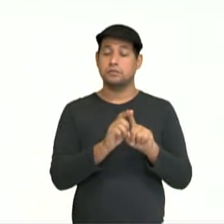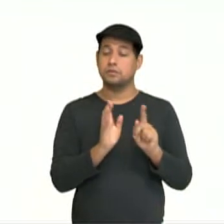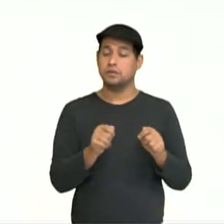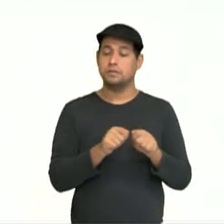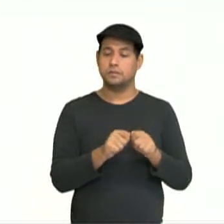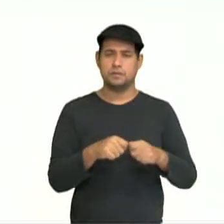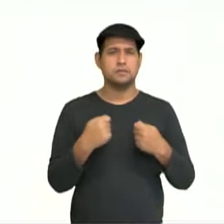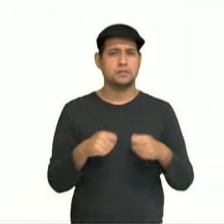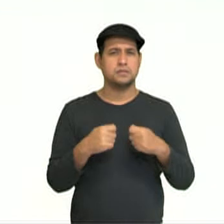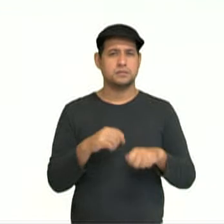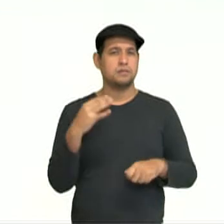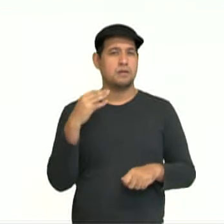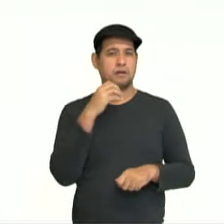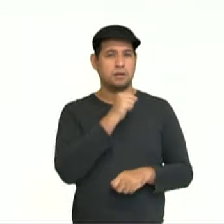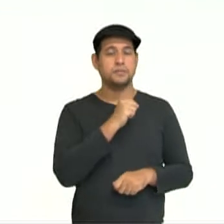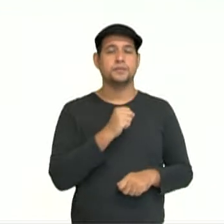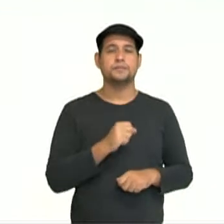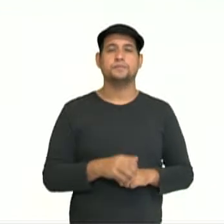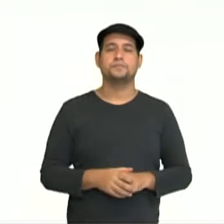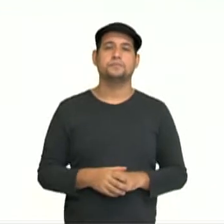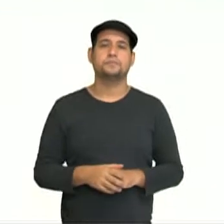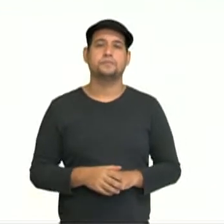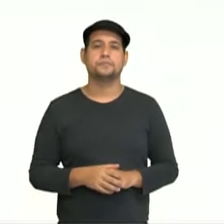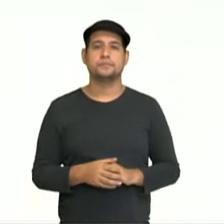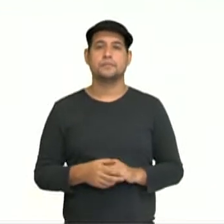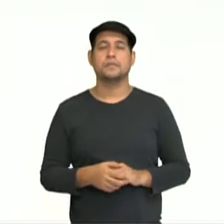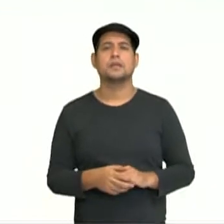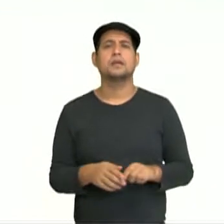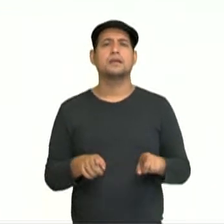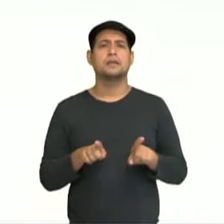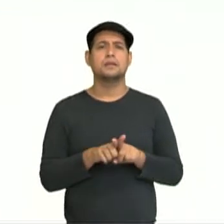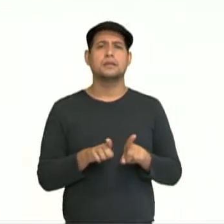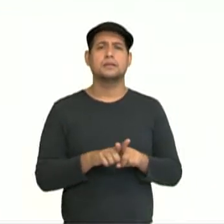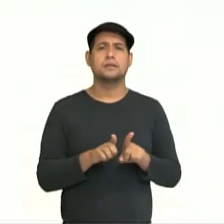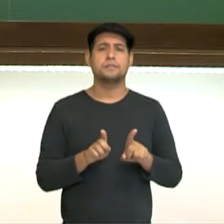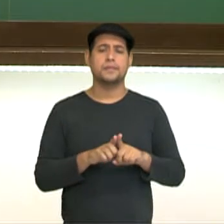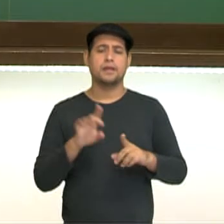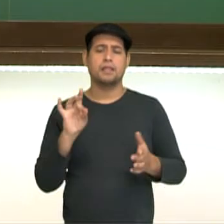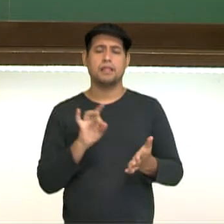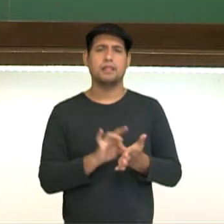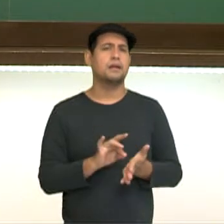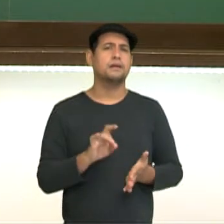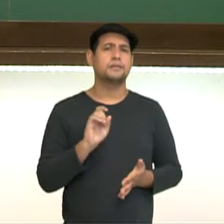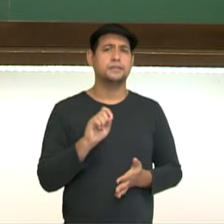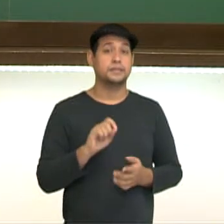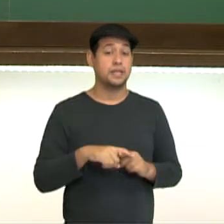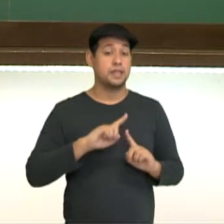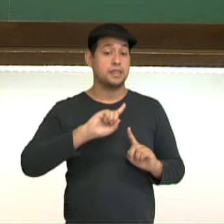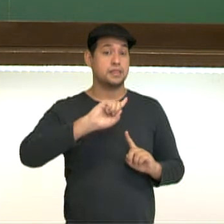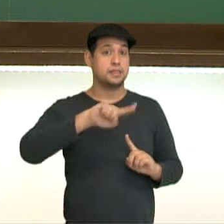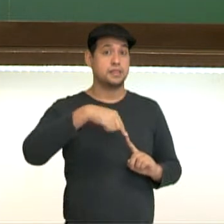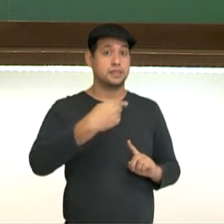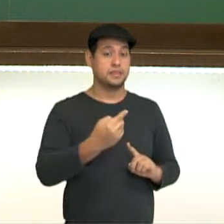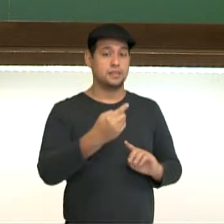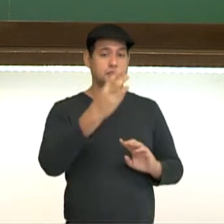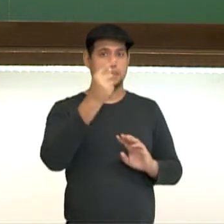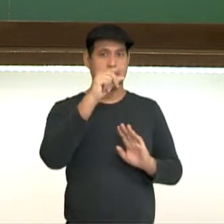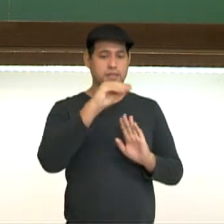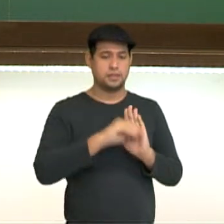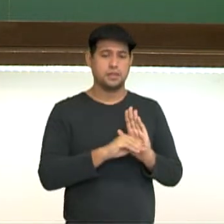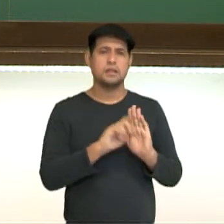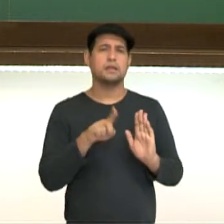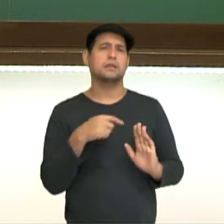feitos automaticamente ao rendimento, ao recebimento. E aí, efetivamente, pós esses descontos, é que